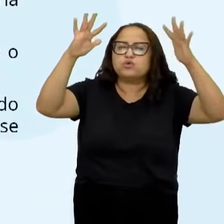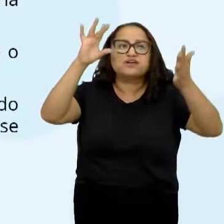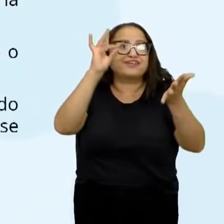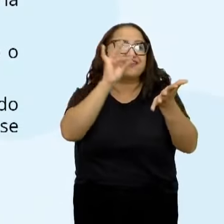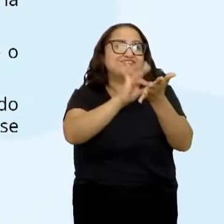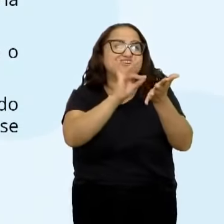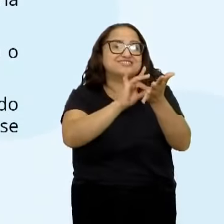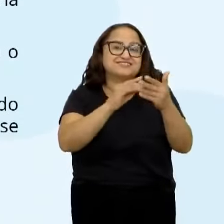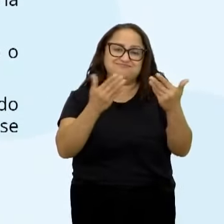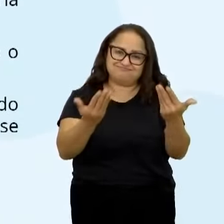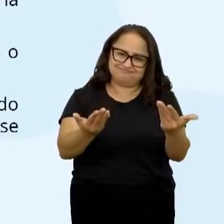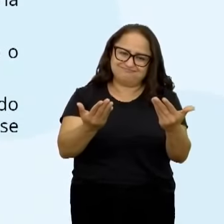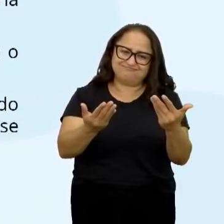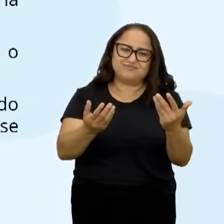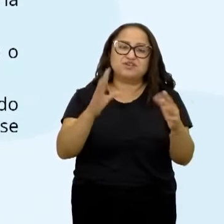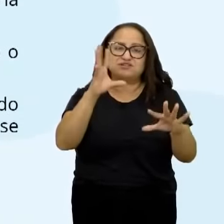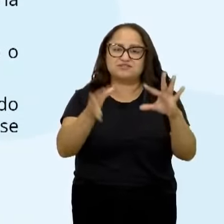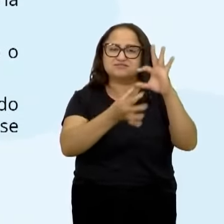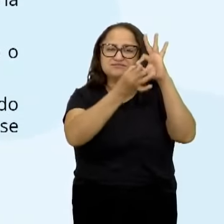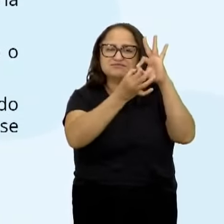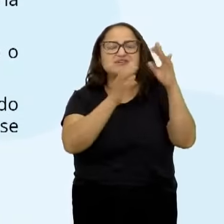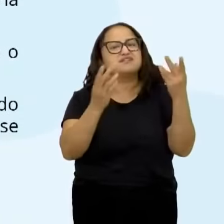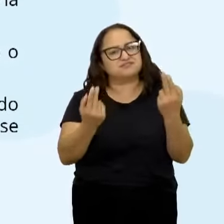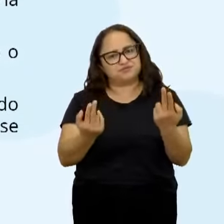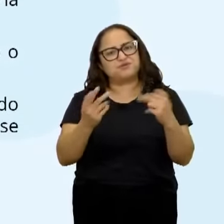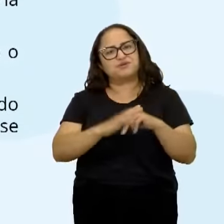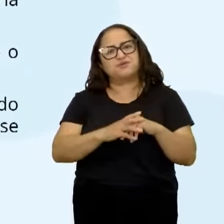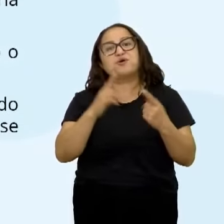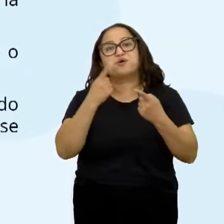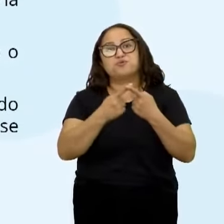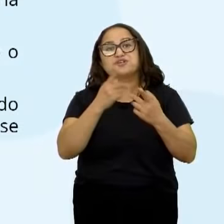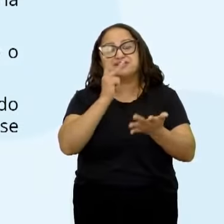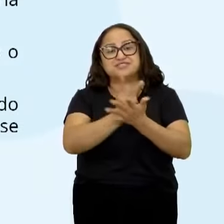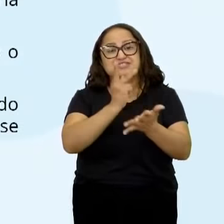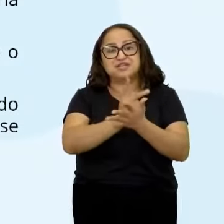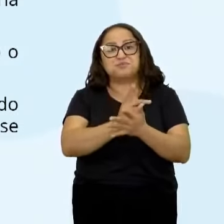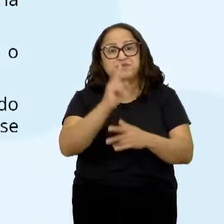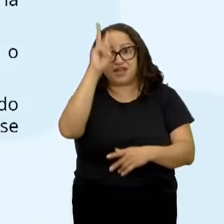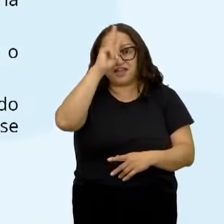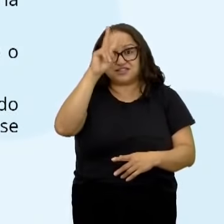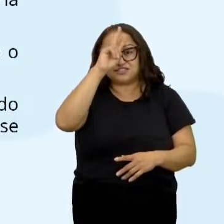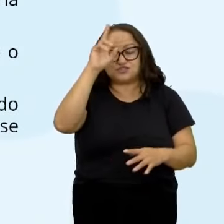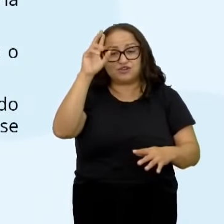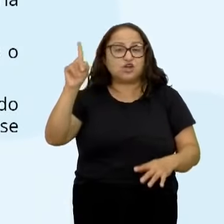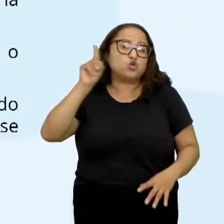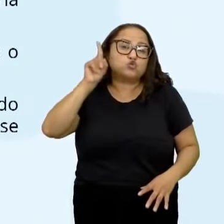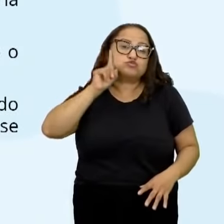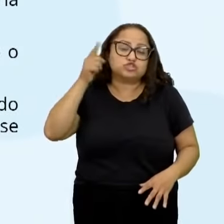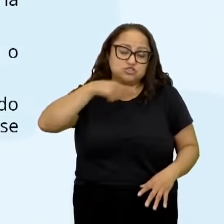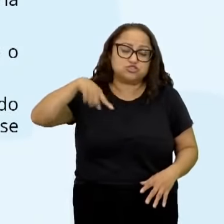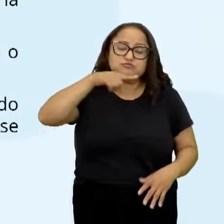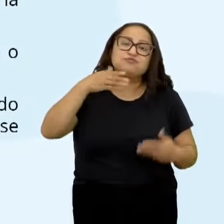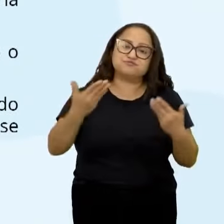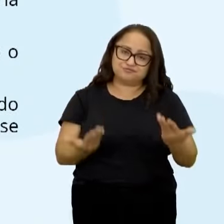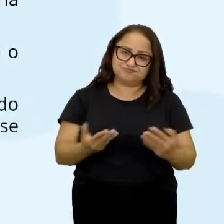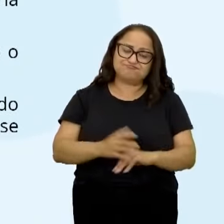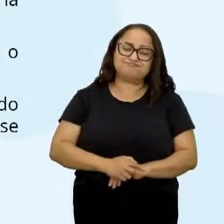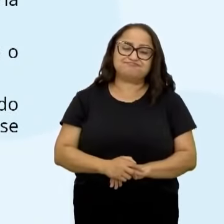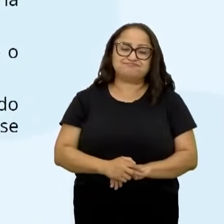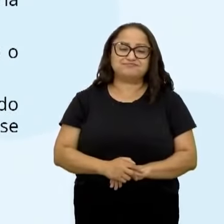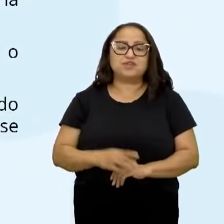real sempre fazendo o link do que é isso mesmo né a história ela sempre está atrelado alguma coisa do nosso dia a dia de alguma forma né